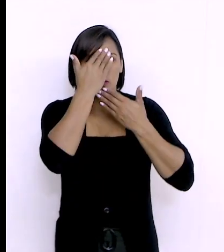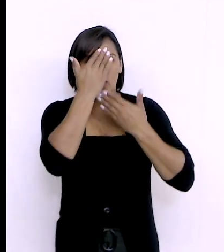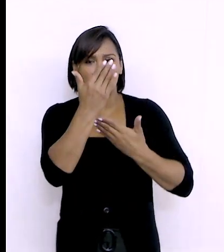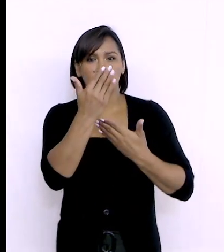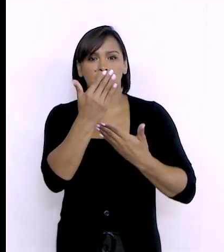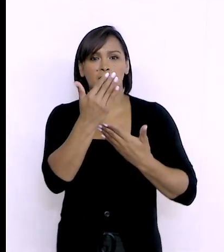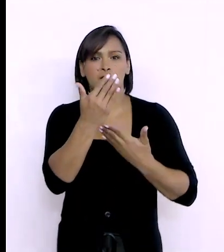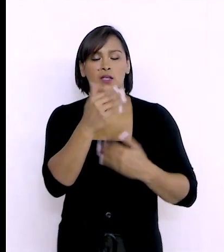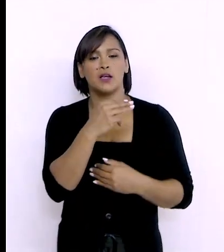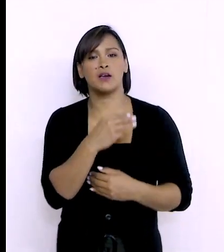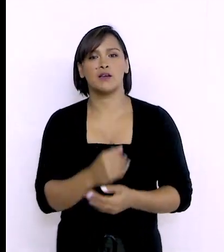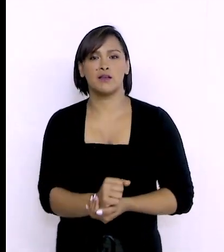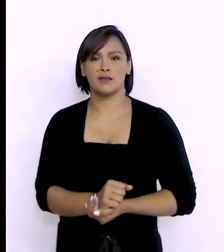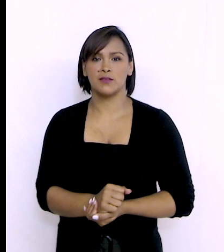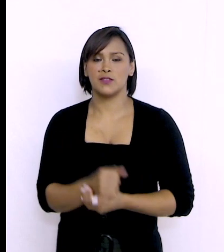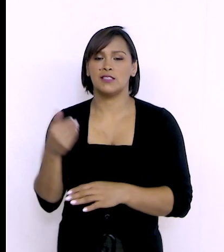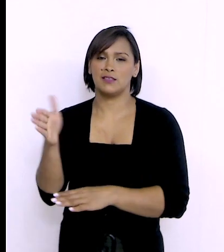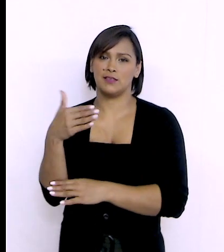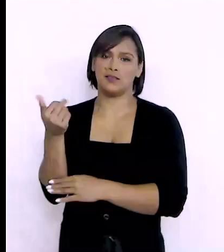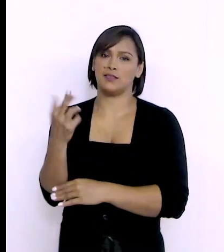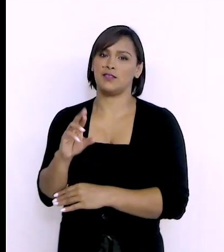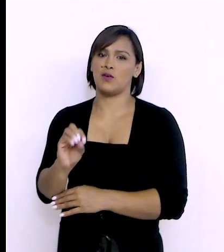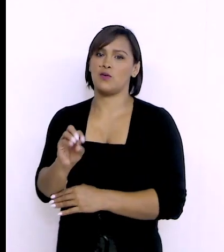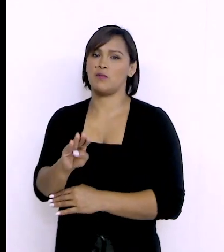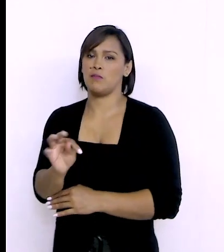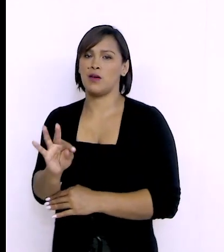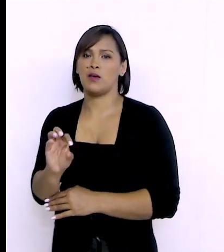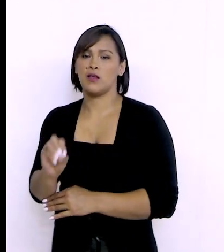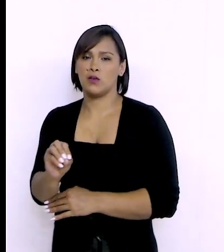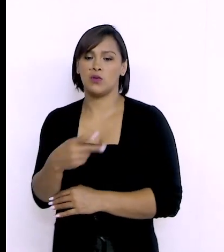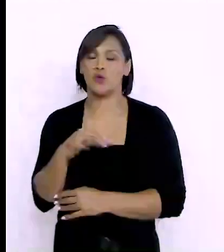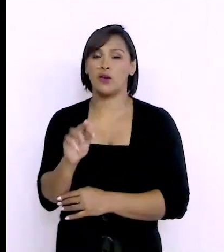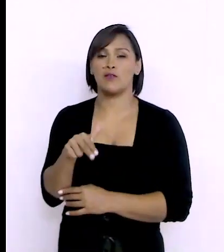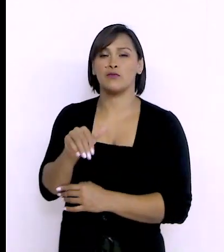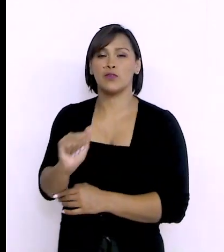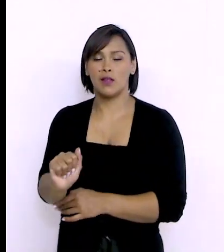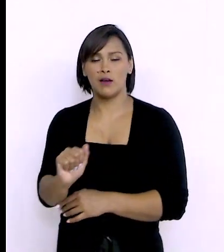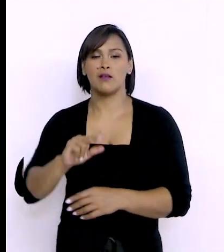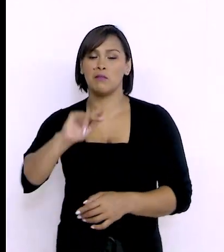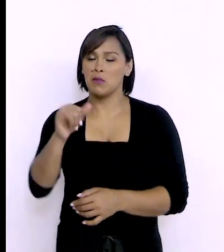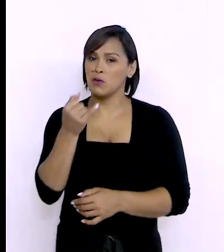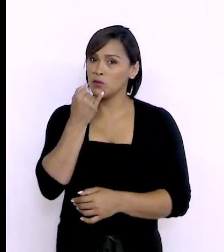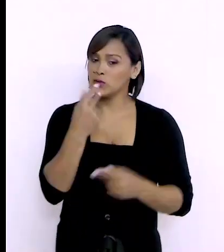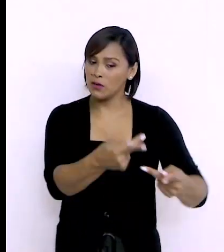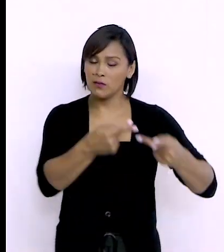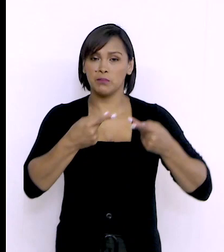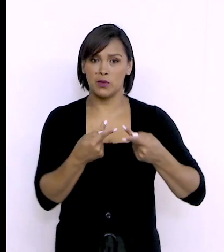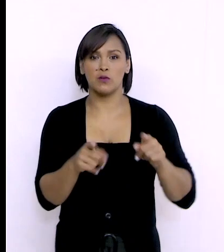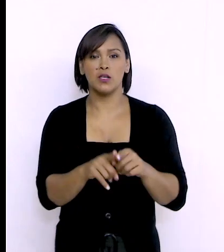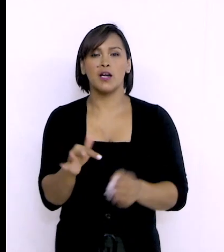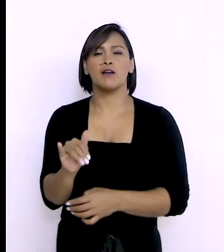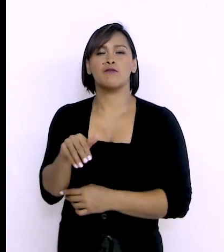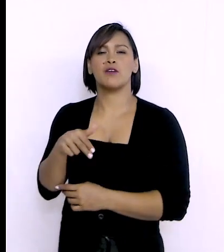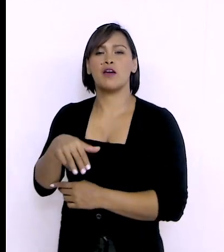Obrigado, embaixador Guaidanich, obrigado à FUNAG pela oportunidade, pela honra do convite. Obrigado à